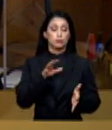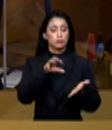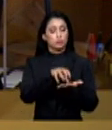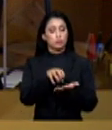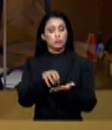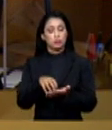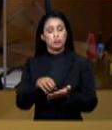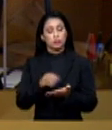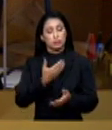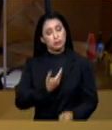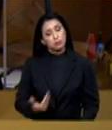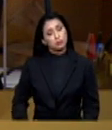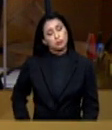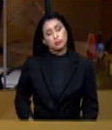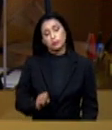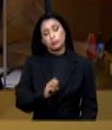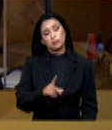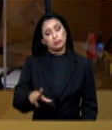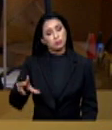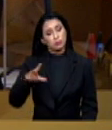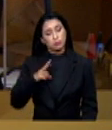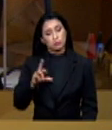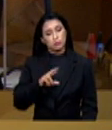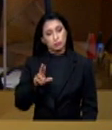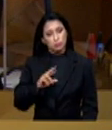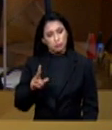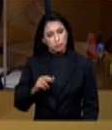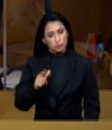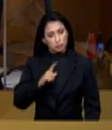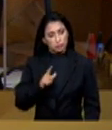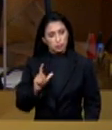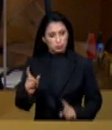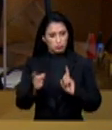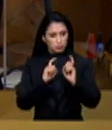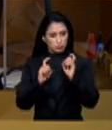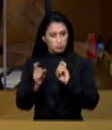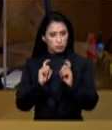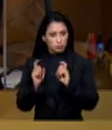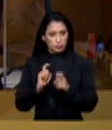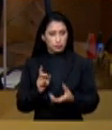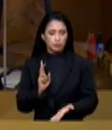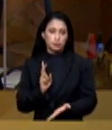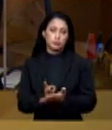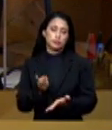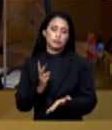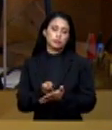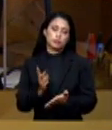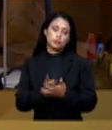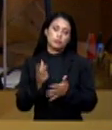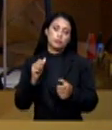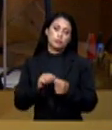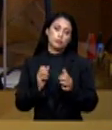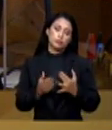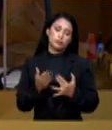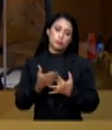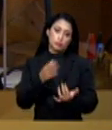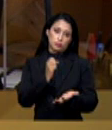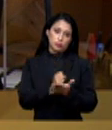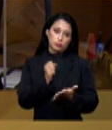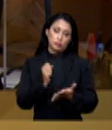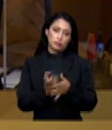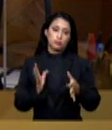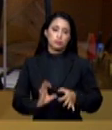Entidade pública ou privada que não entrega a sua administração essa delegação deverá ser sempre feita por meio de